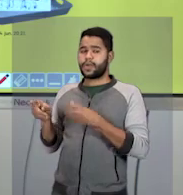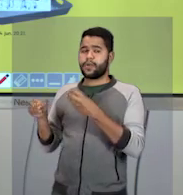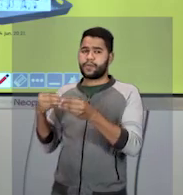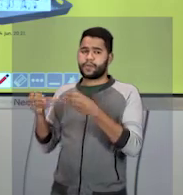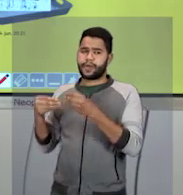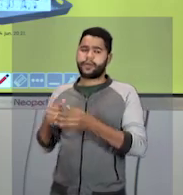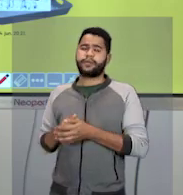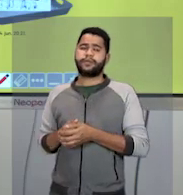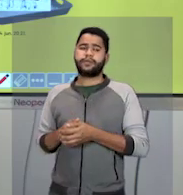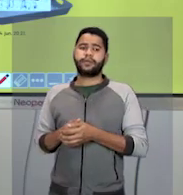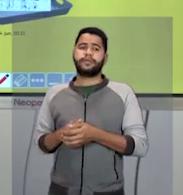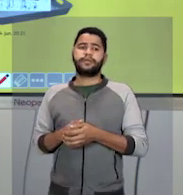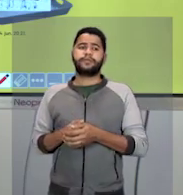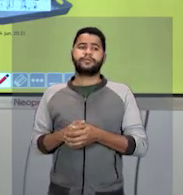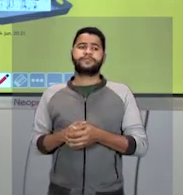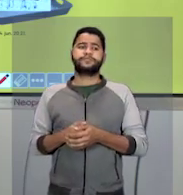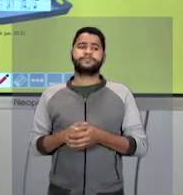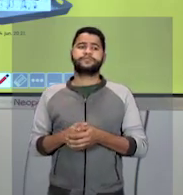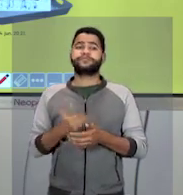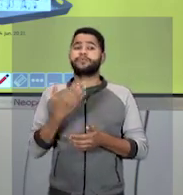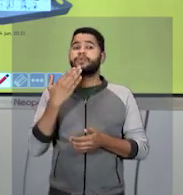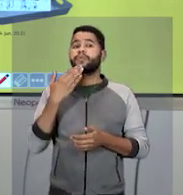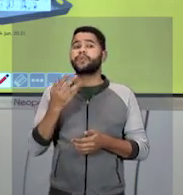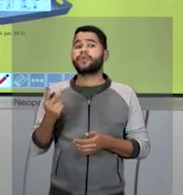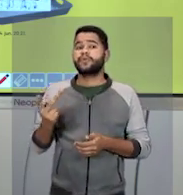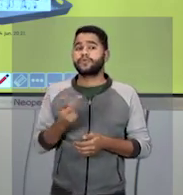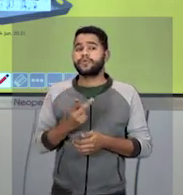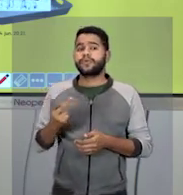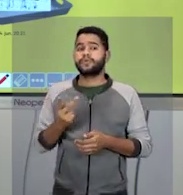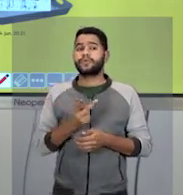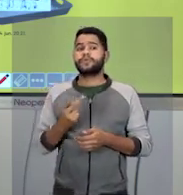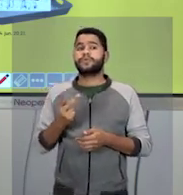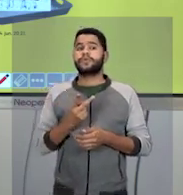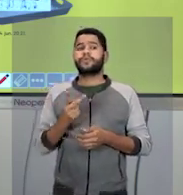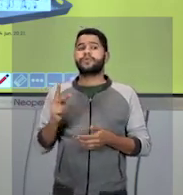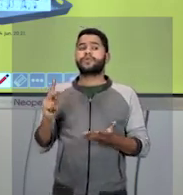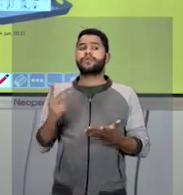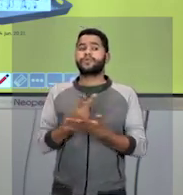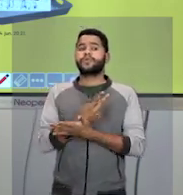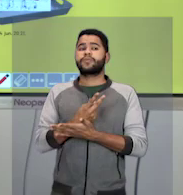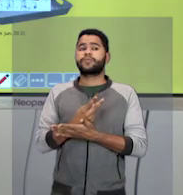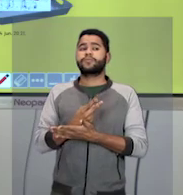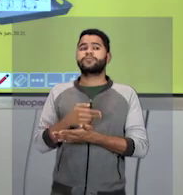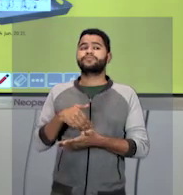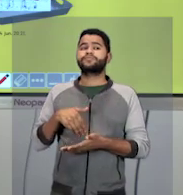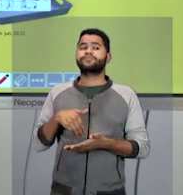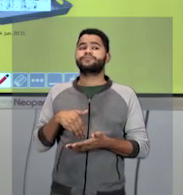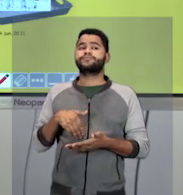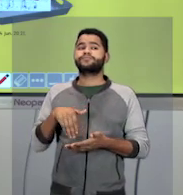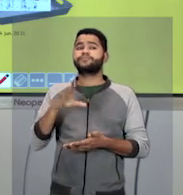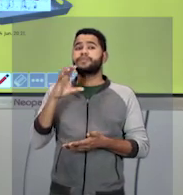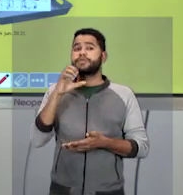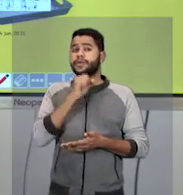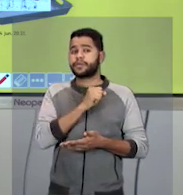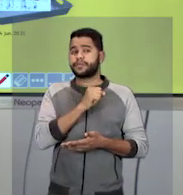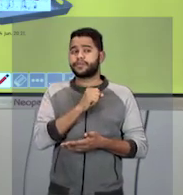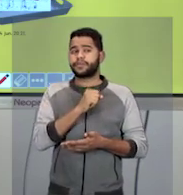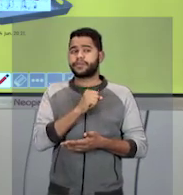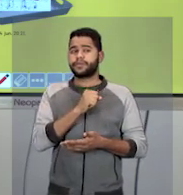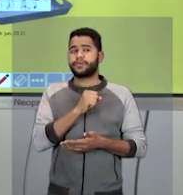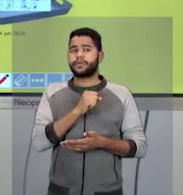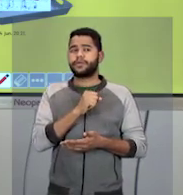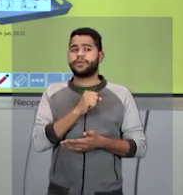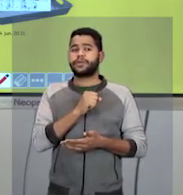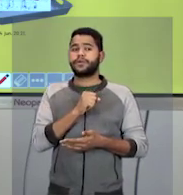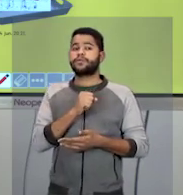Então, na nossa questão, qual das duas deveria ocorrer o derretimento mais rapidamente? Na